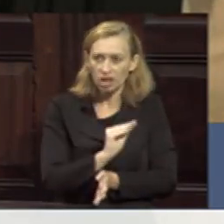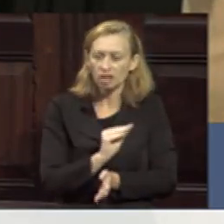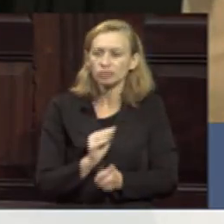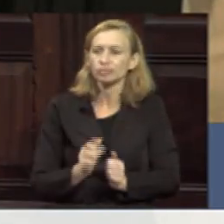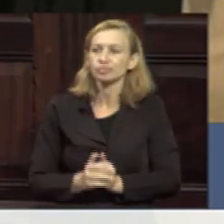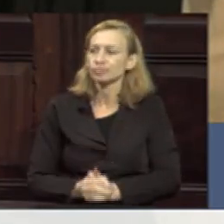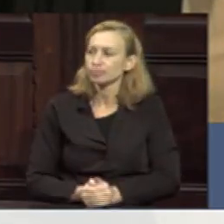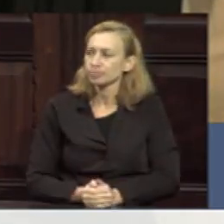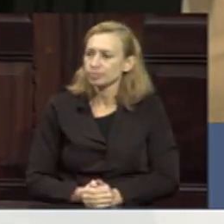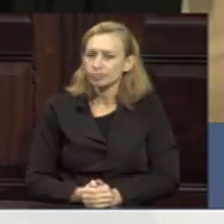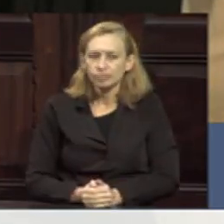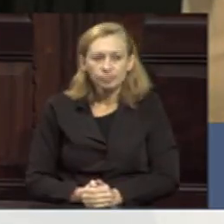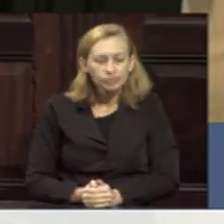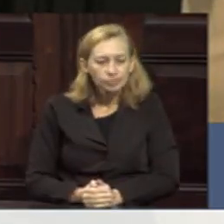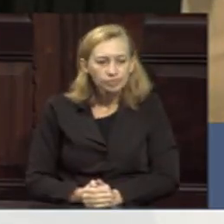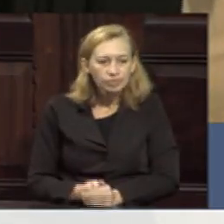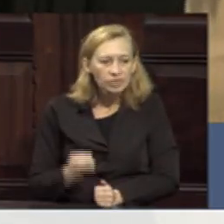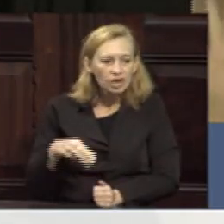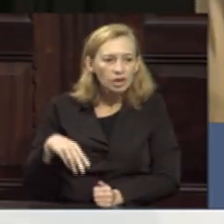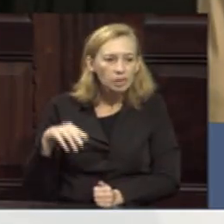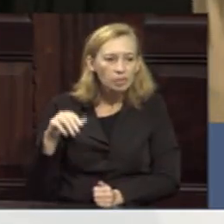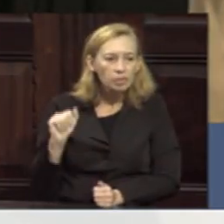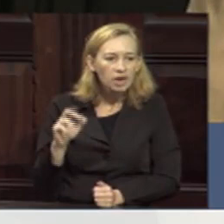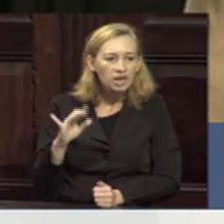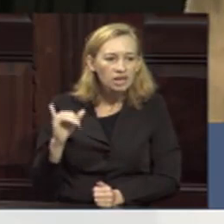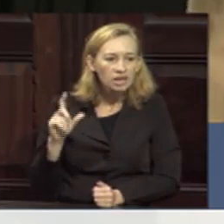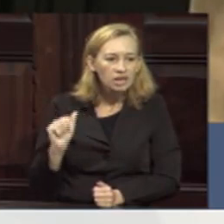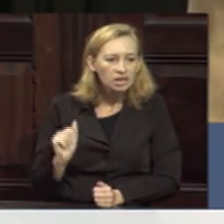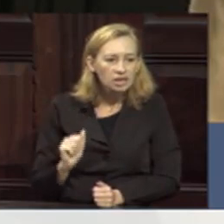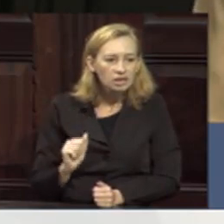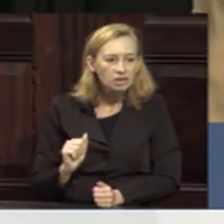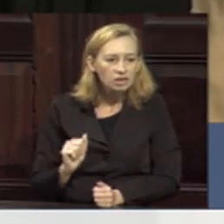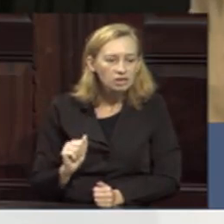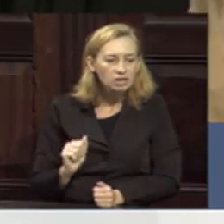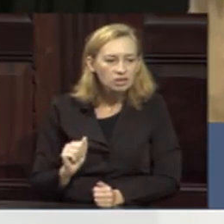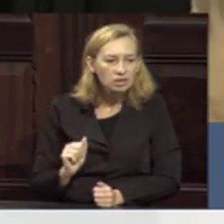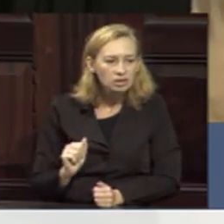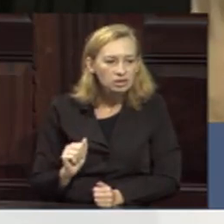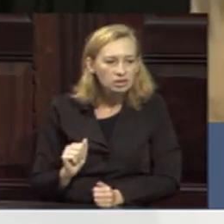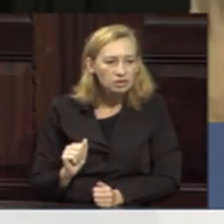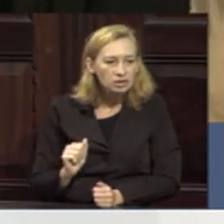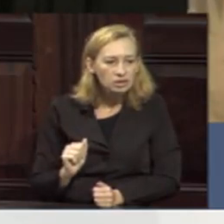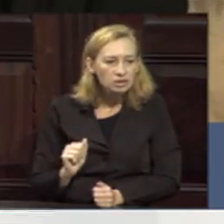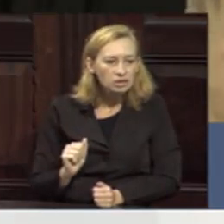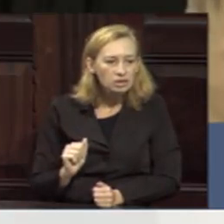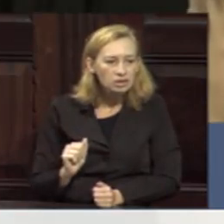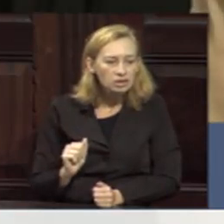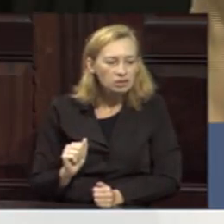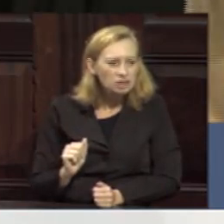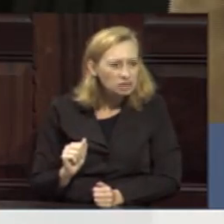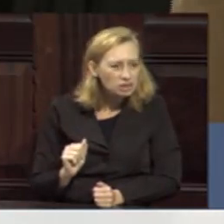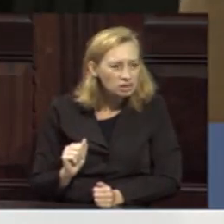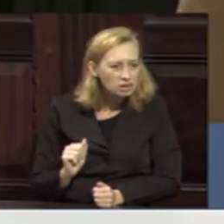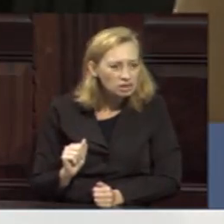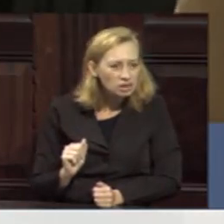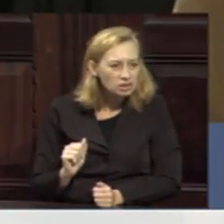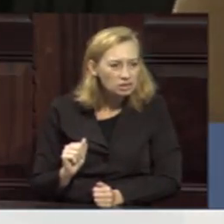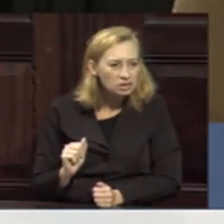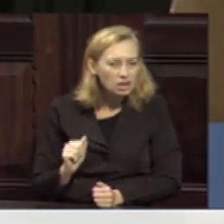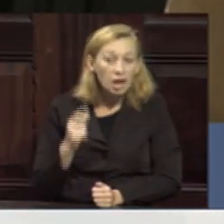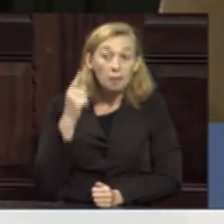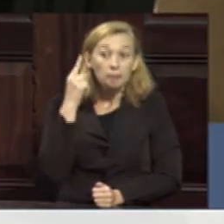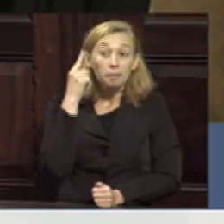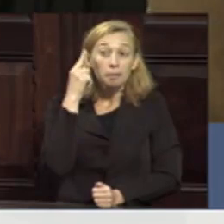públicos. A Marielle, pensam que calaram a